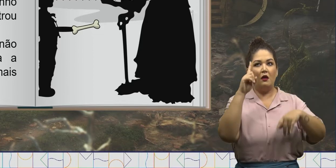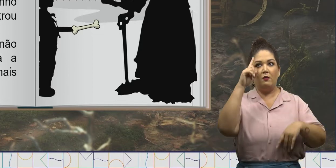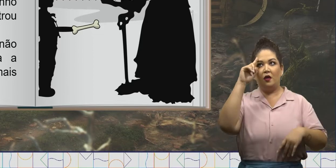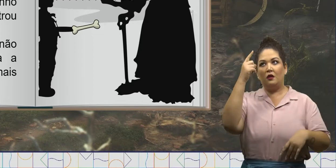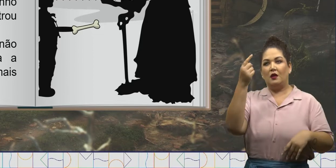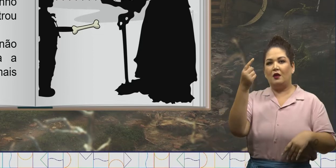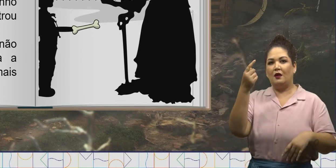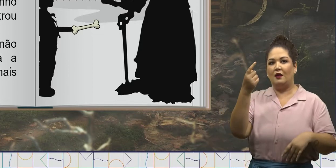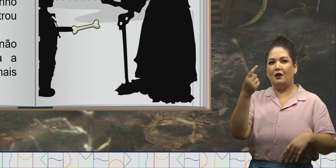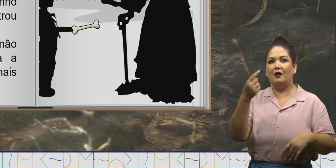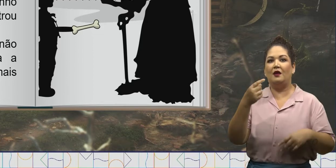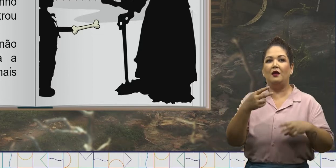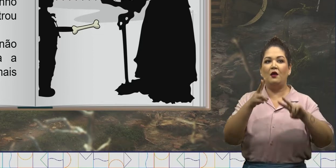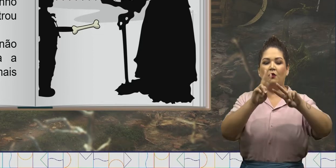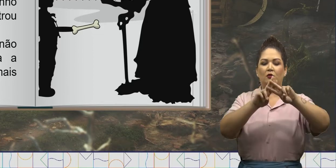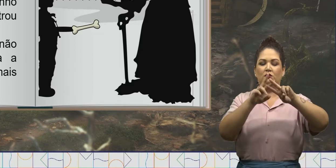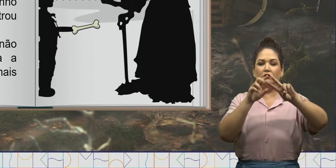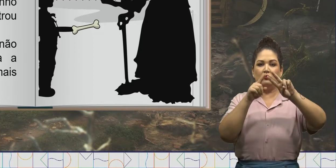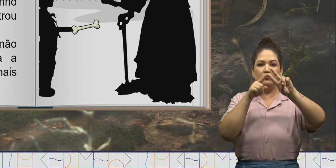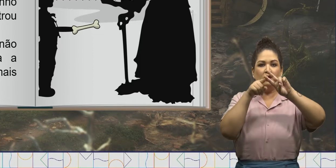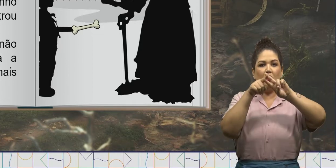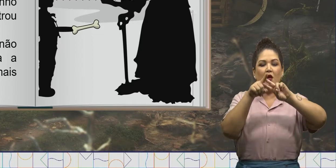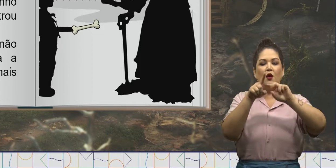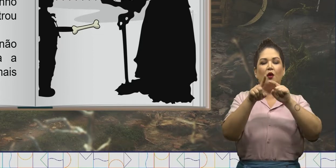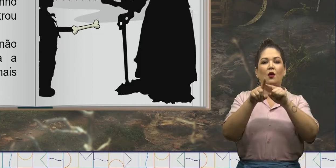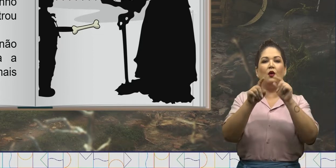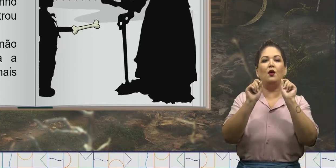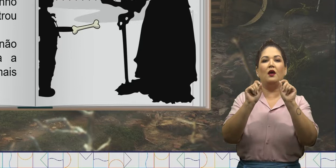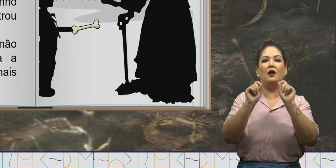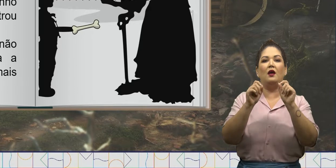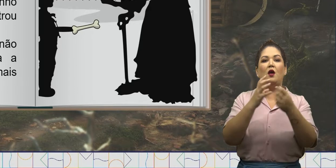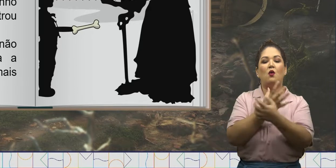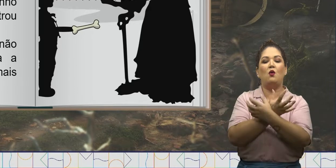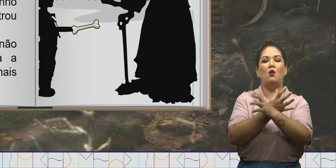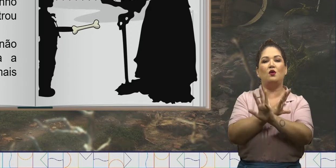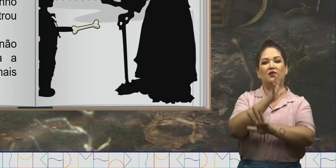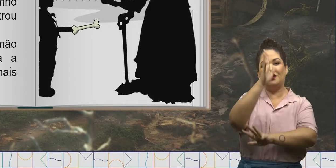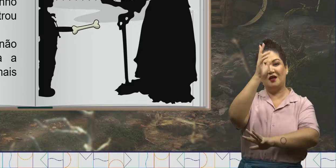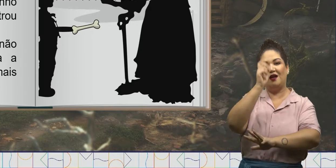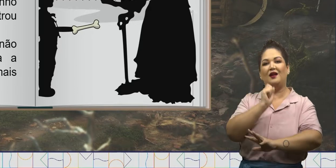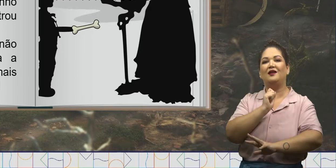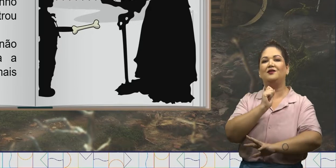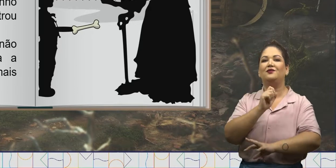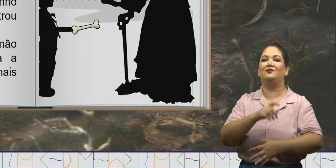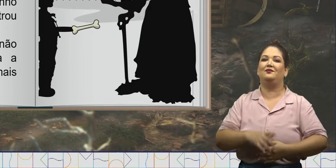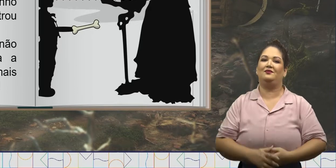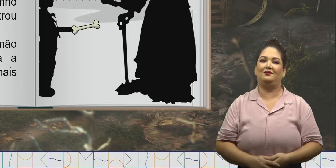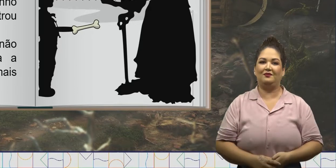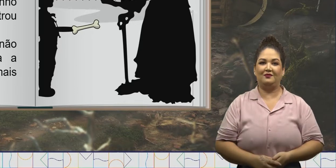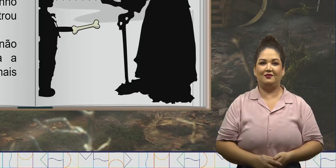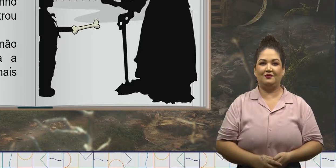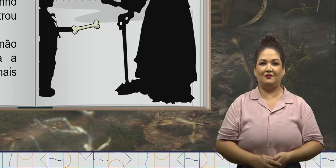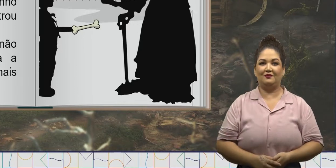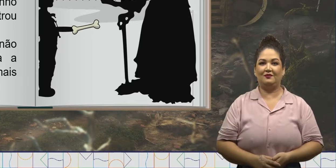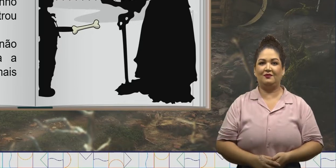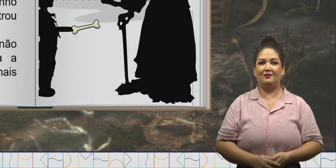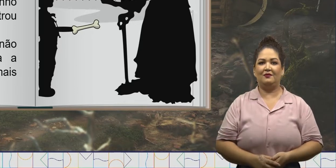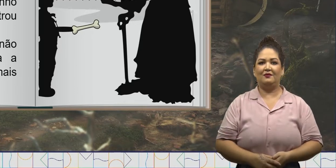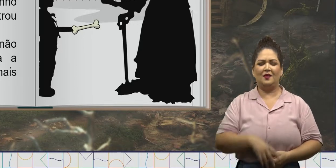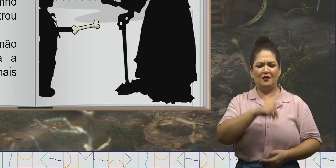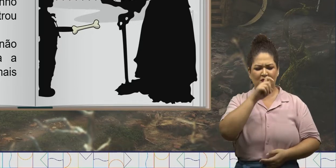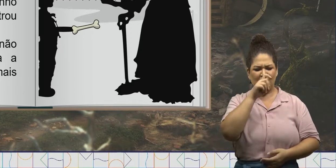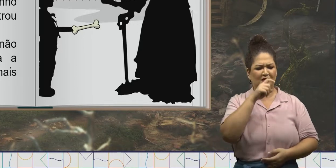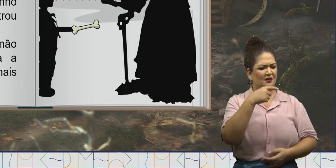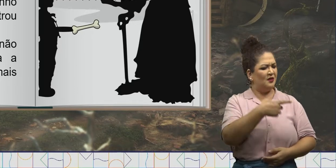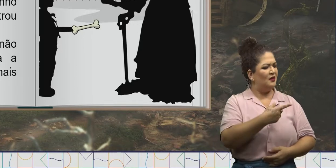resolveu sempre mostrar a ela um ossinho de galinha que encontrou na jaula. "Esse